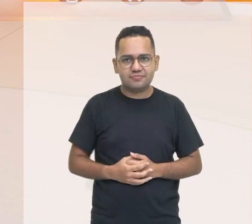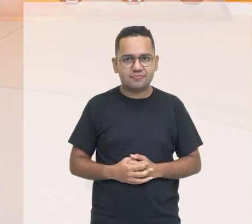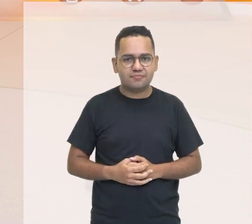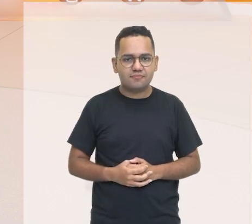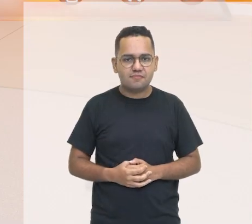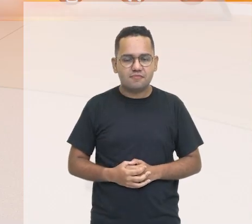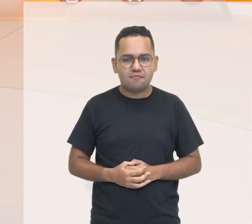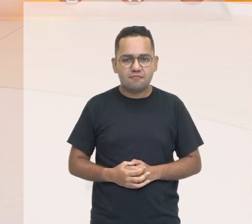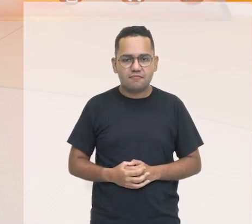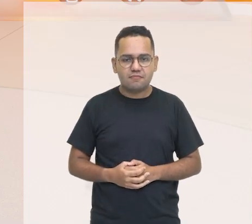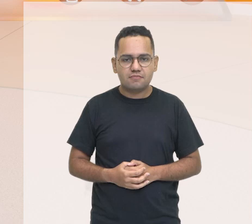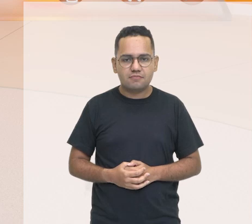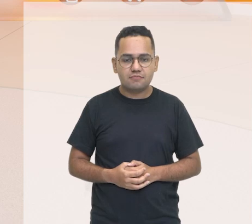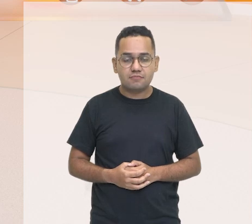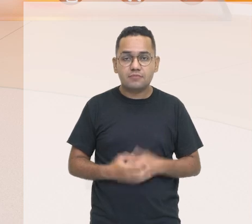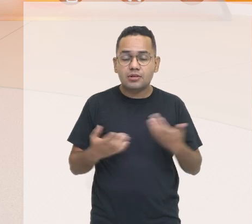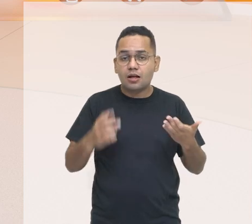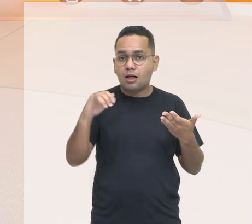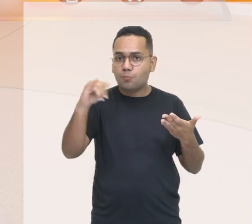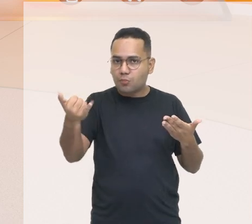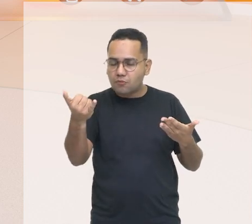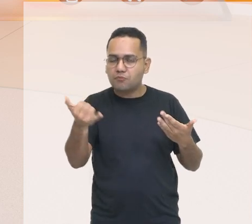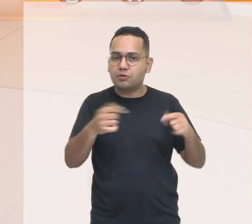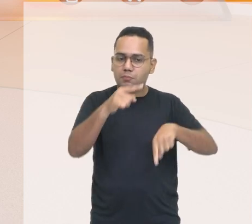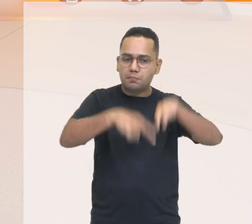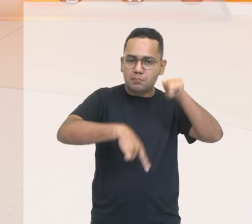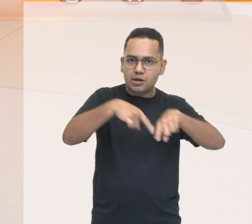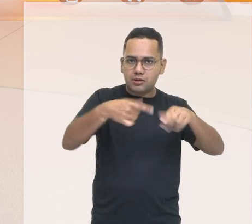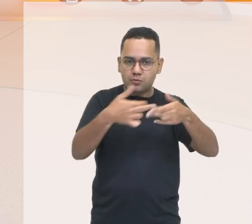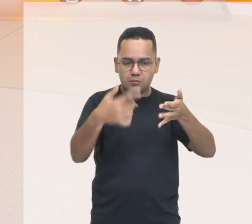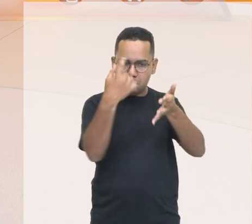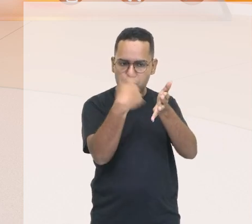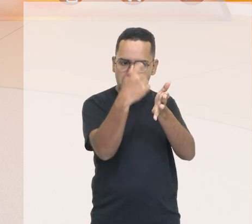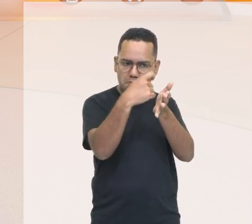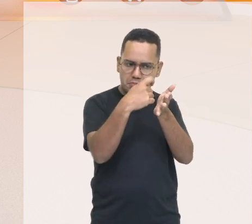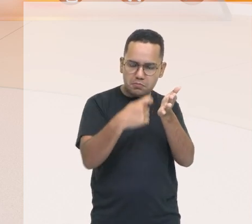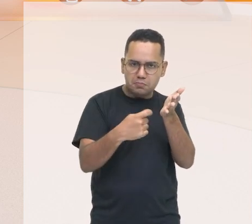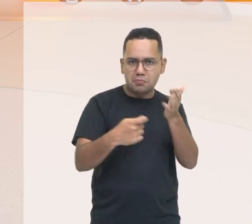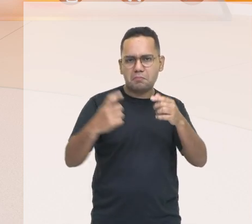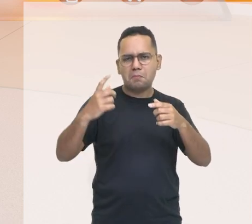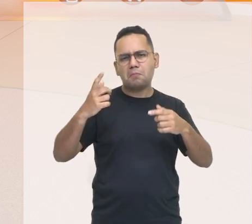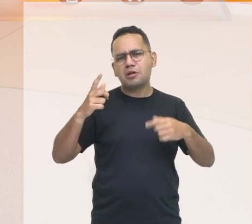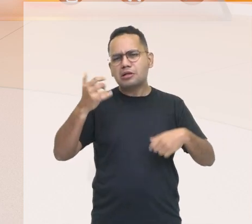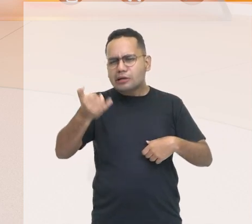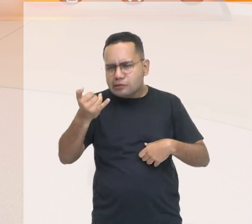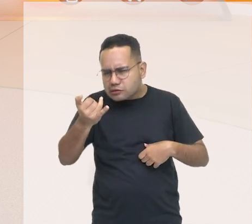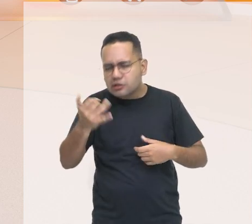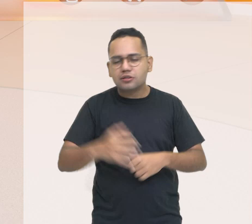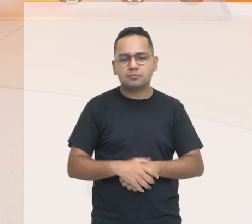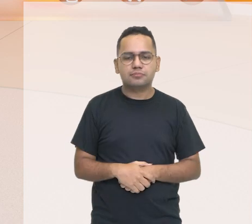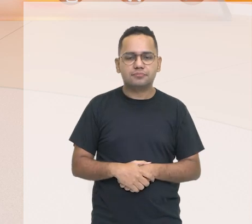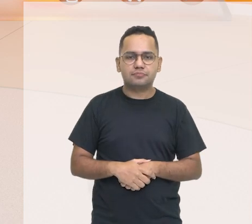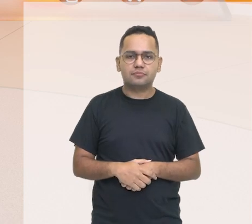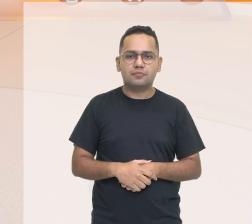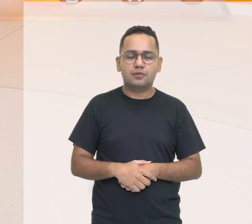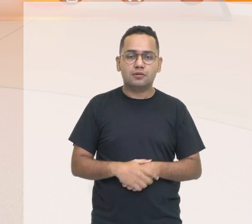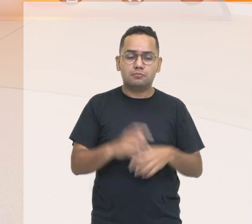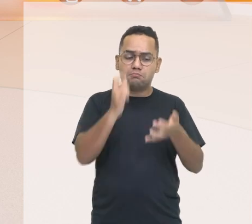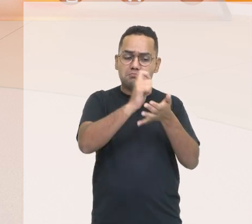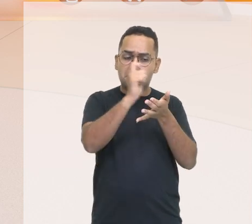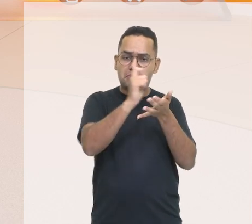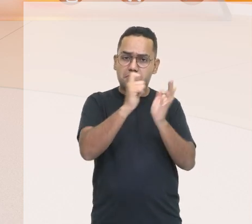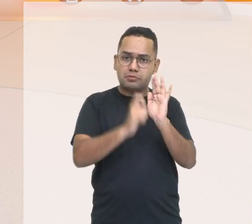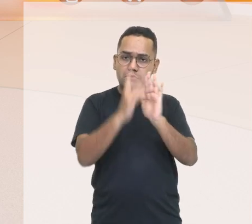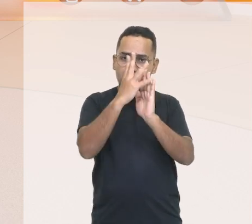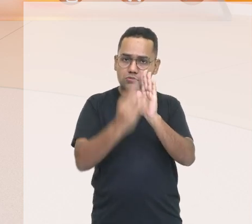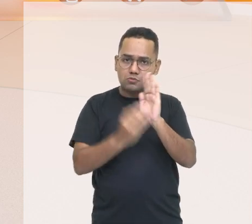incas. Separe seu caderno, suas canetas coloridas, tome nota dos